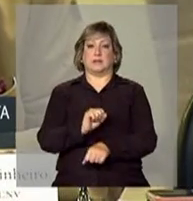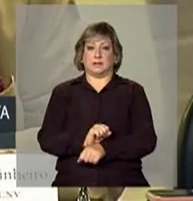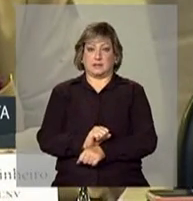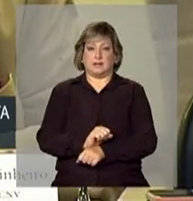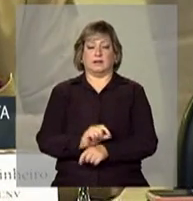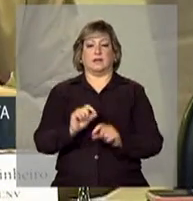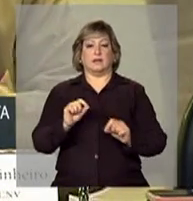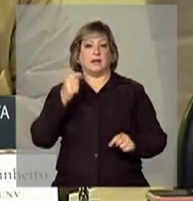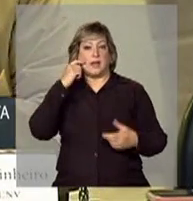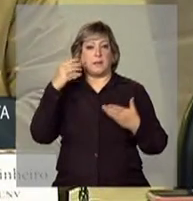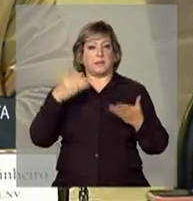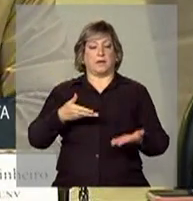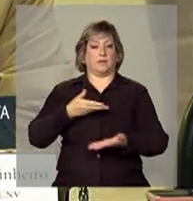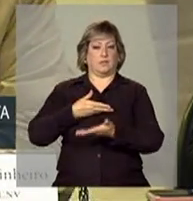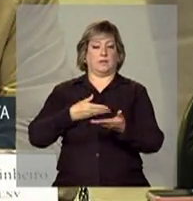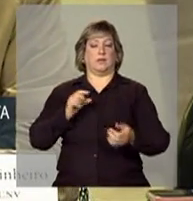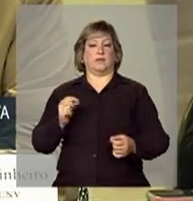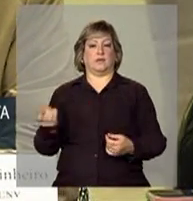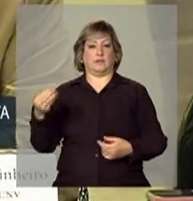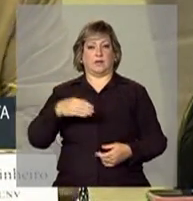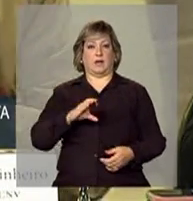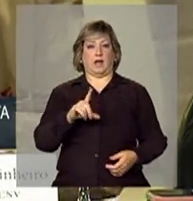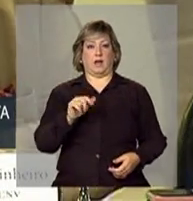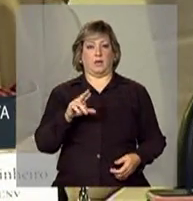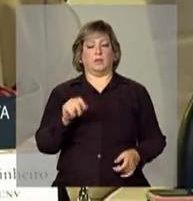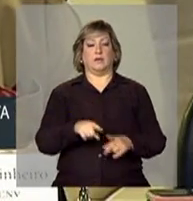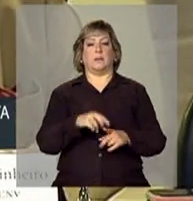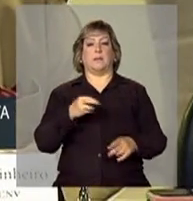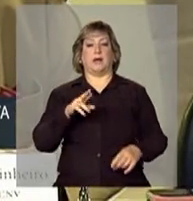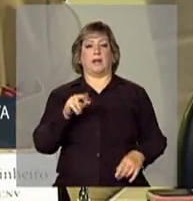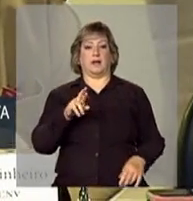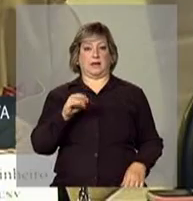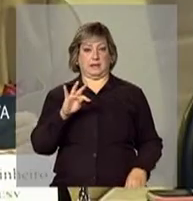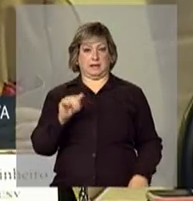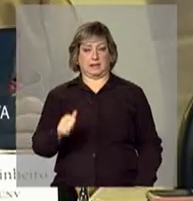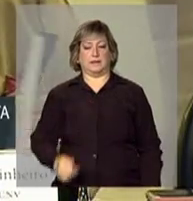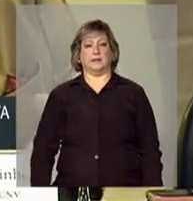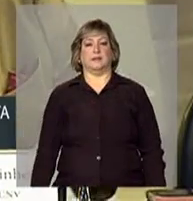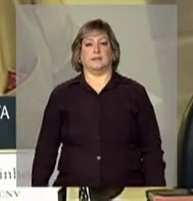presença dos companheiros Cláudio Fonteles e Maria Rita Kiel.